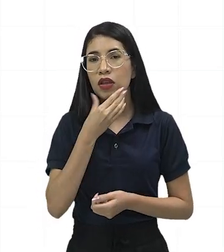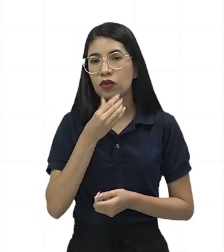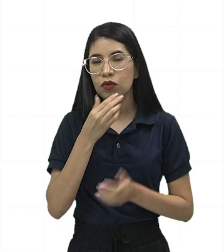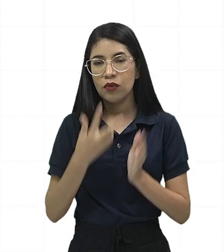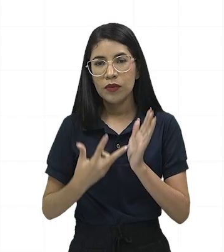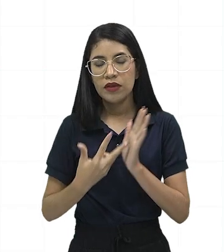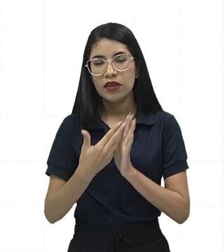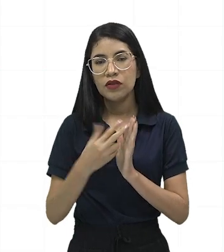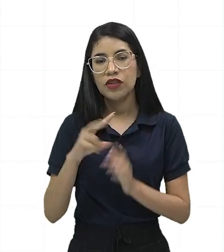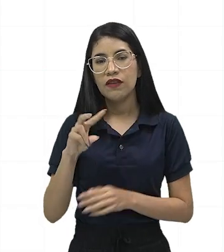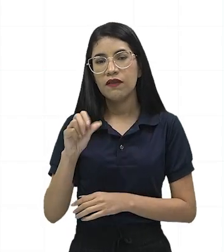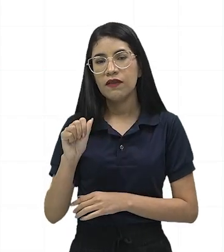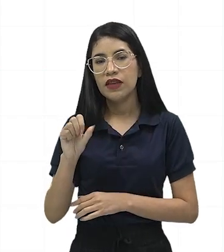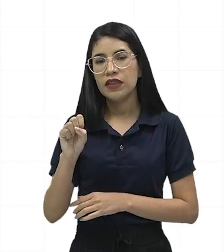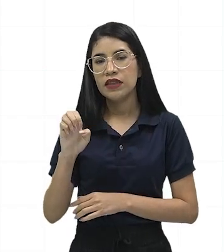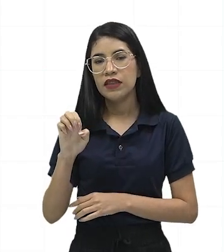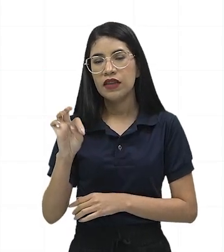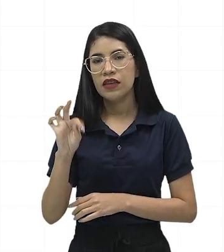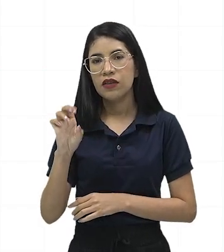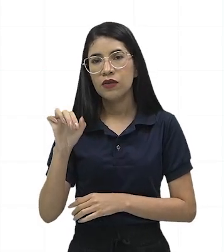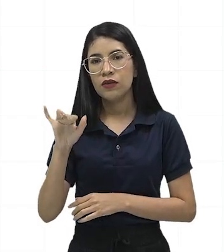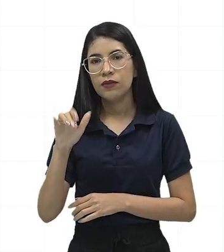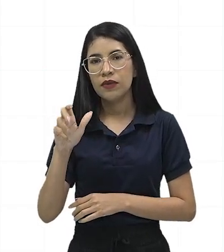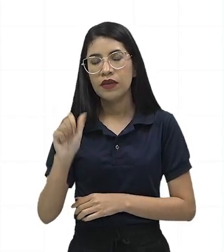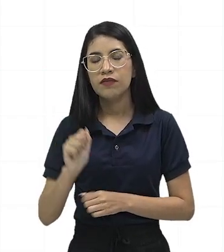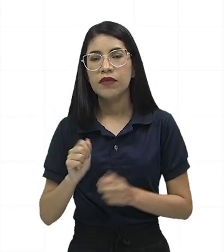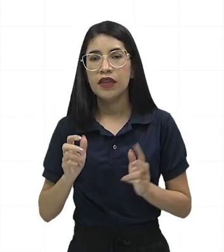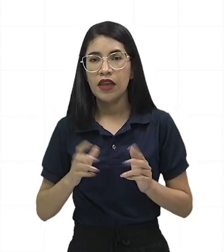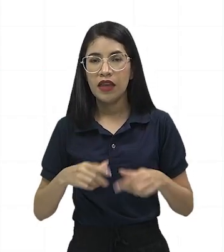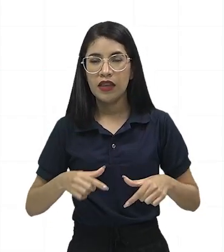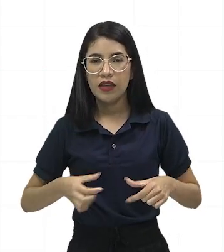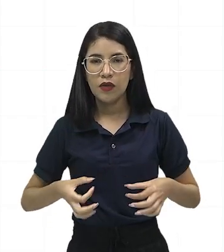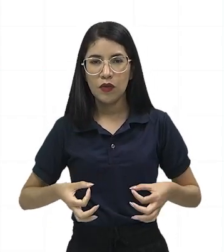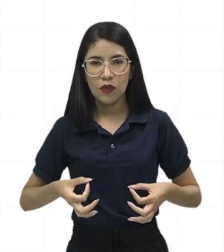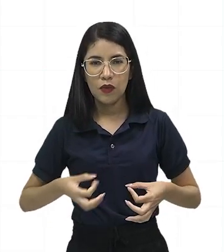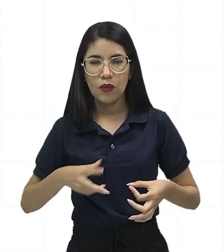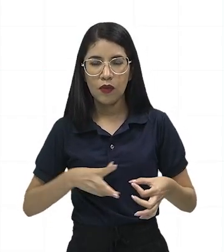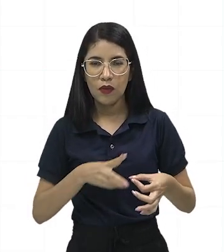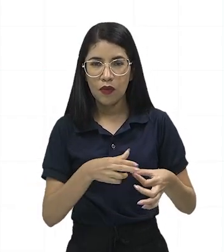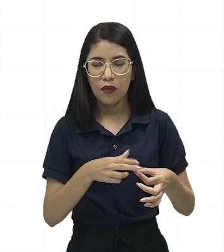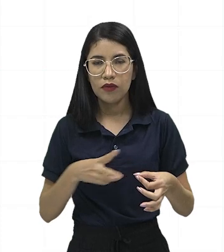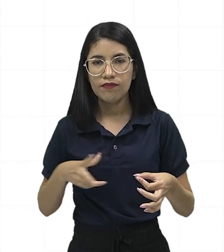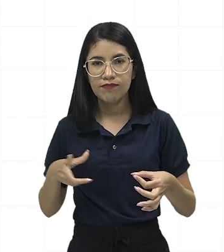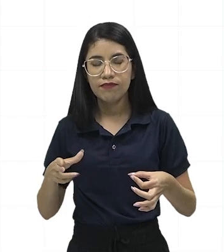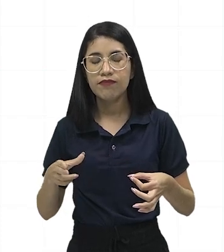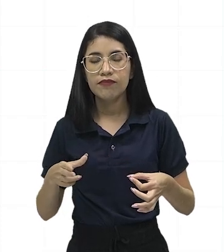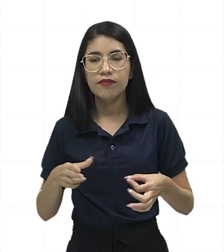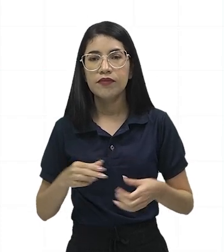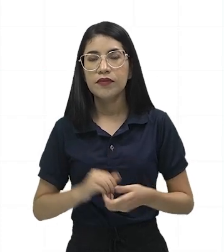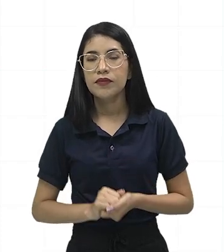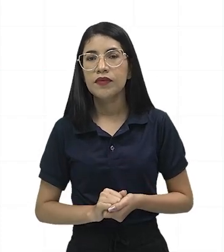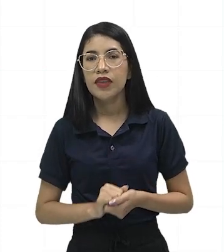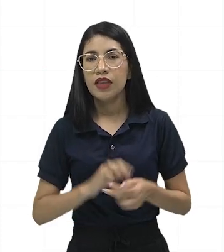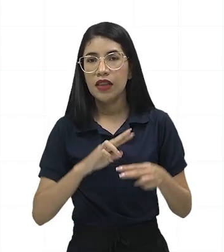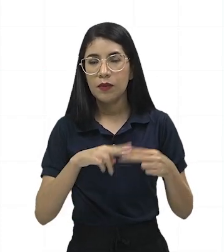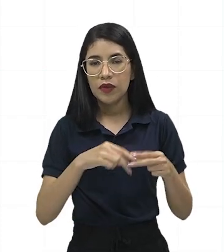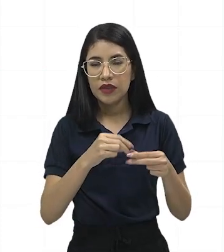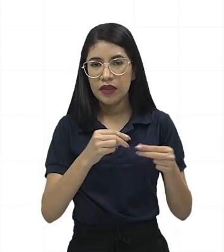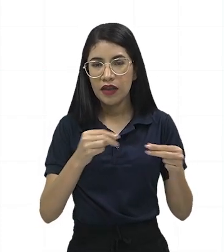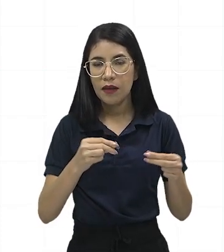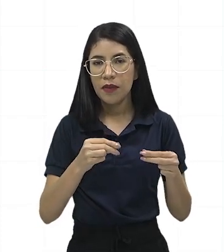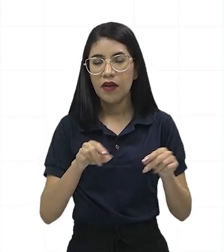olha, o corte é feito nos ductos deferentes, os quais são amarrados